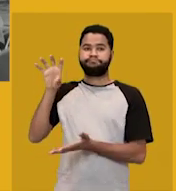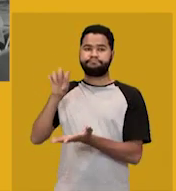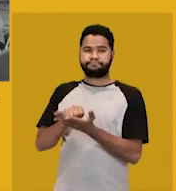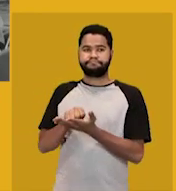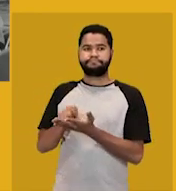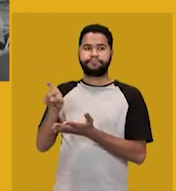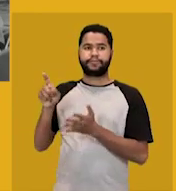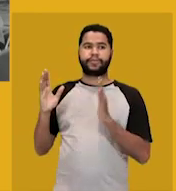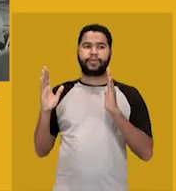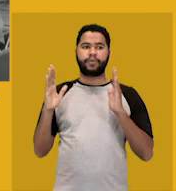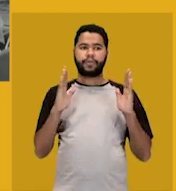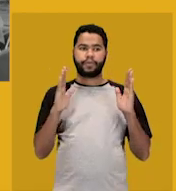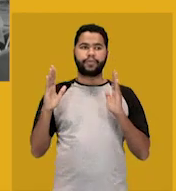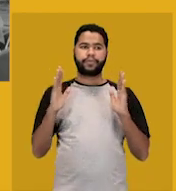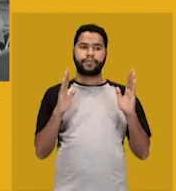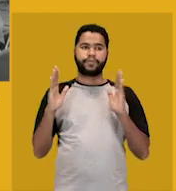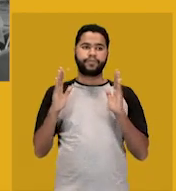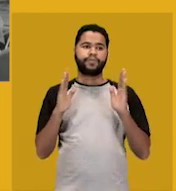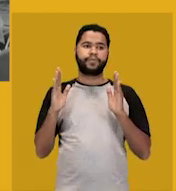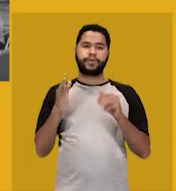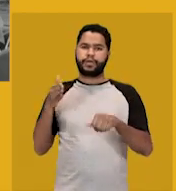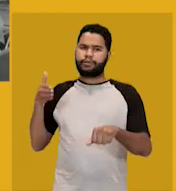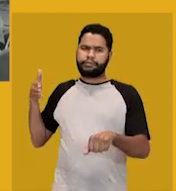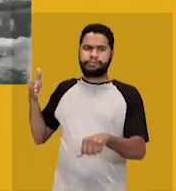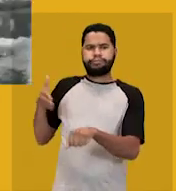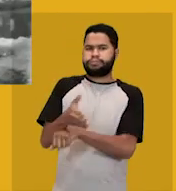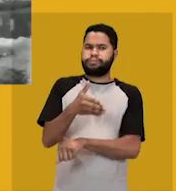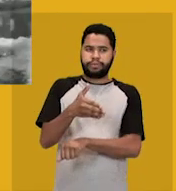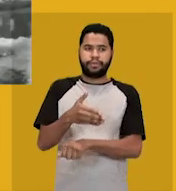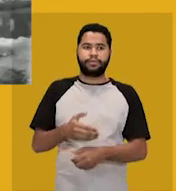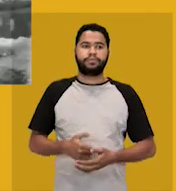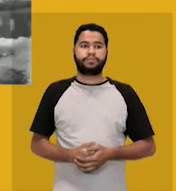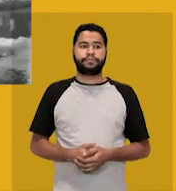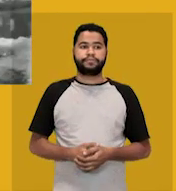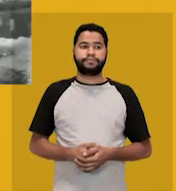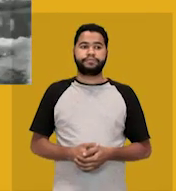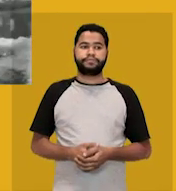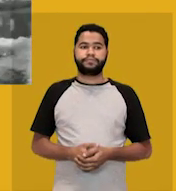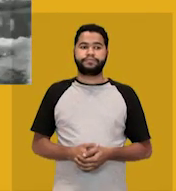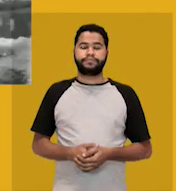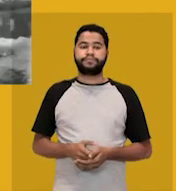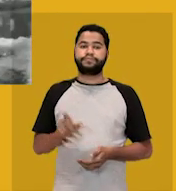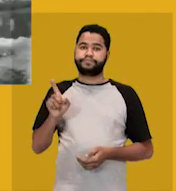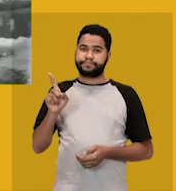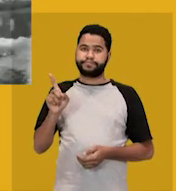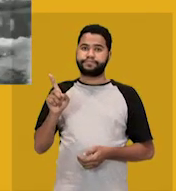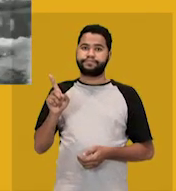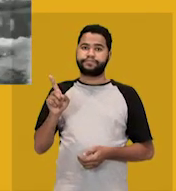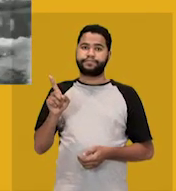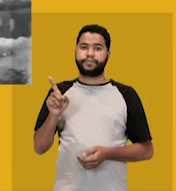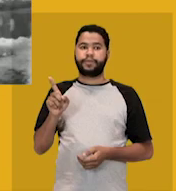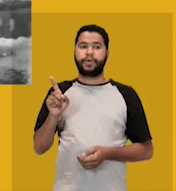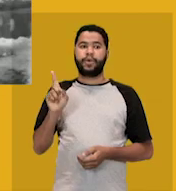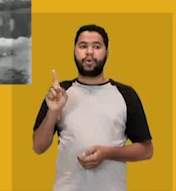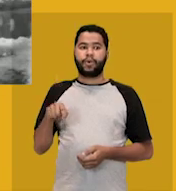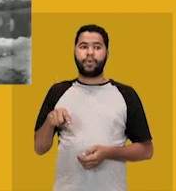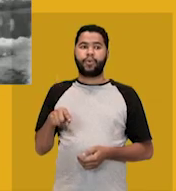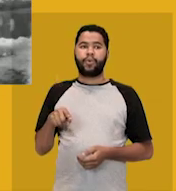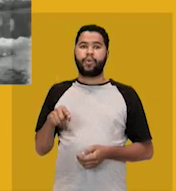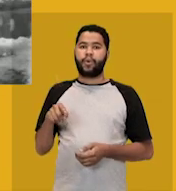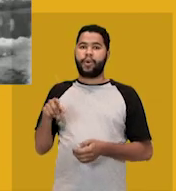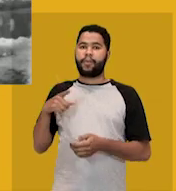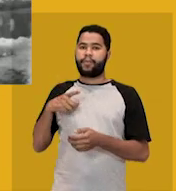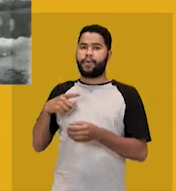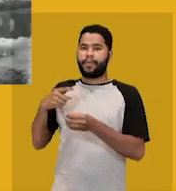desse momento aí, dessa invasão, dessa data. Em seguida, respectivamente, os